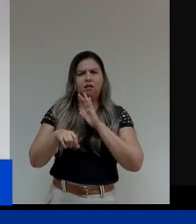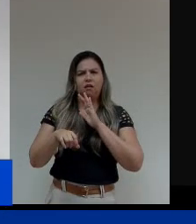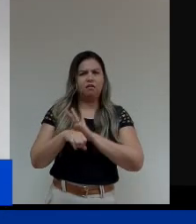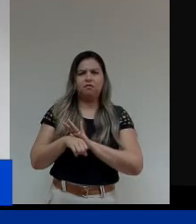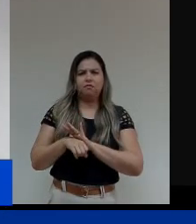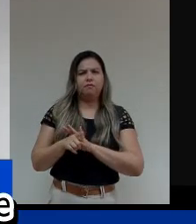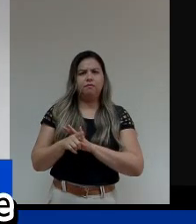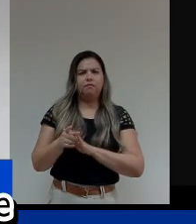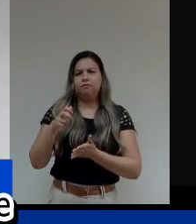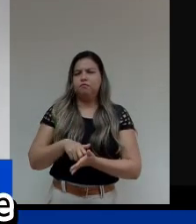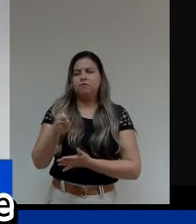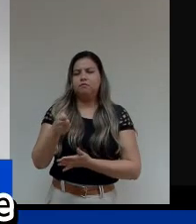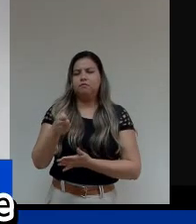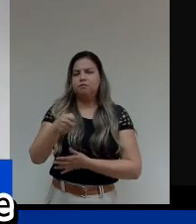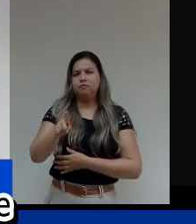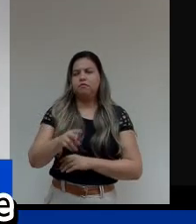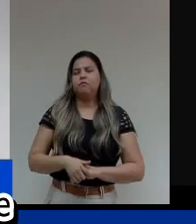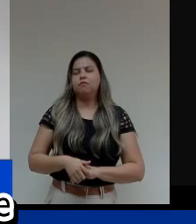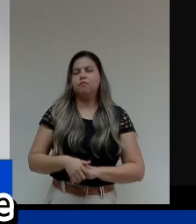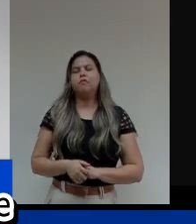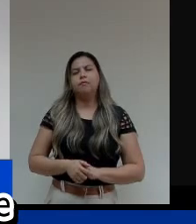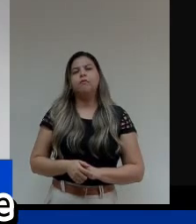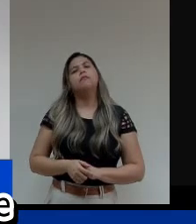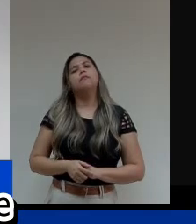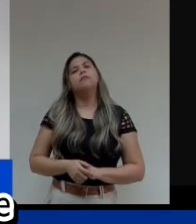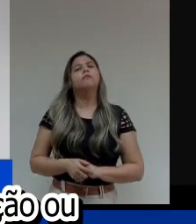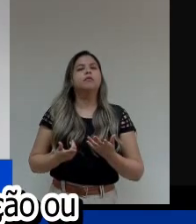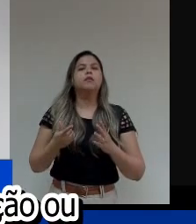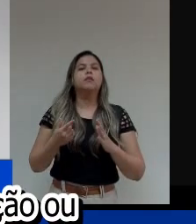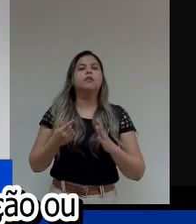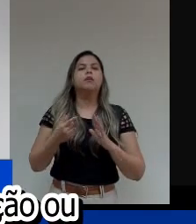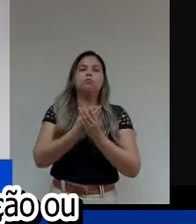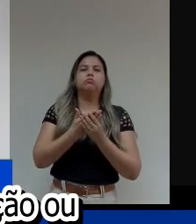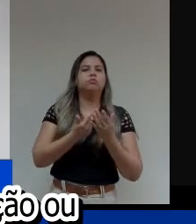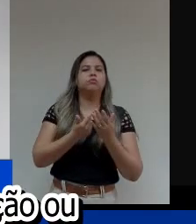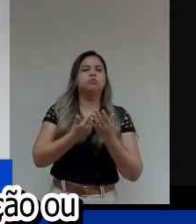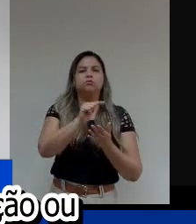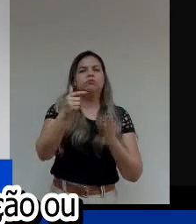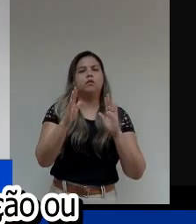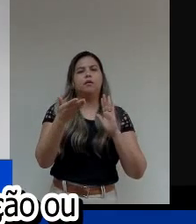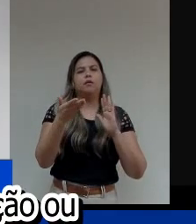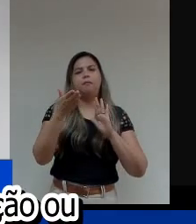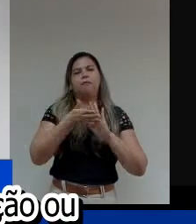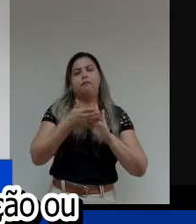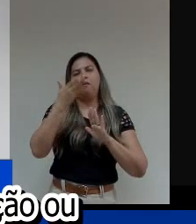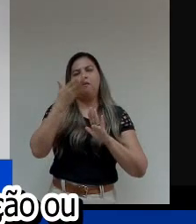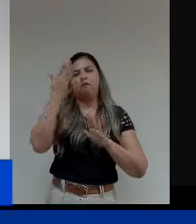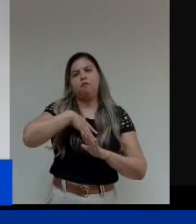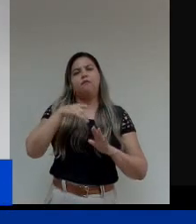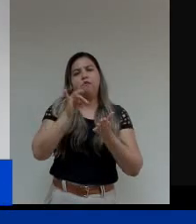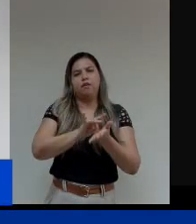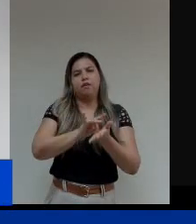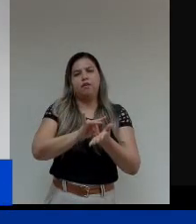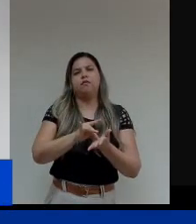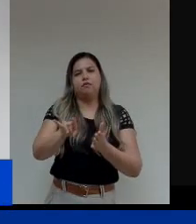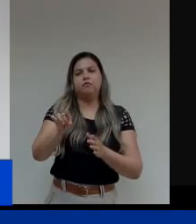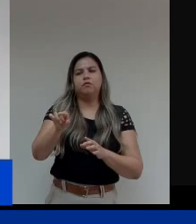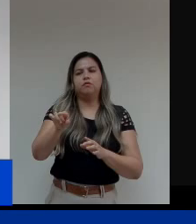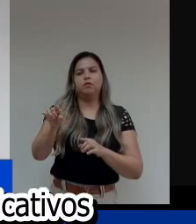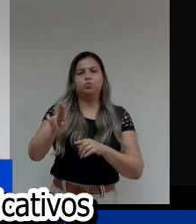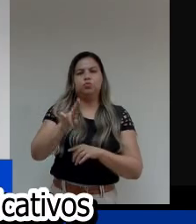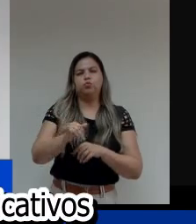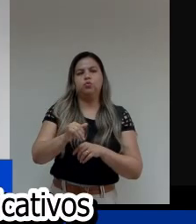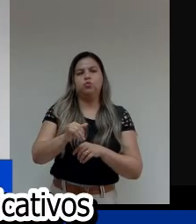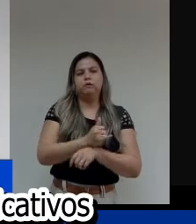sentença. Nos autos, realmente não há prova de que os recursos públicos foram utilizados na produção ou divulgação do vídeo.